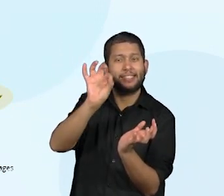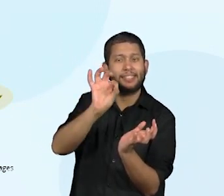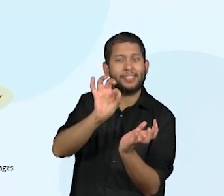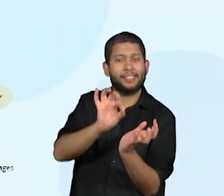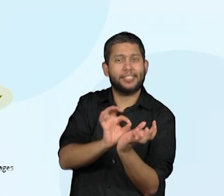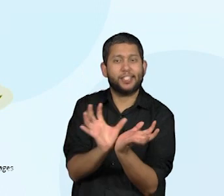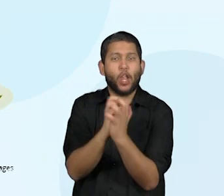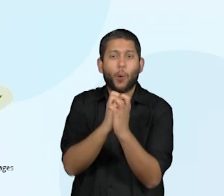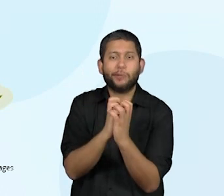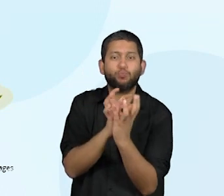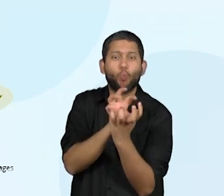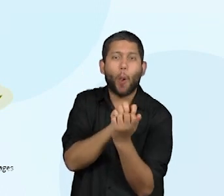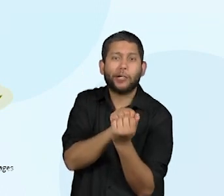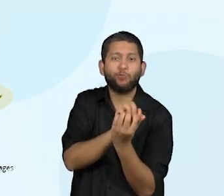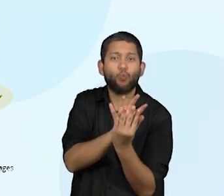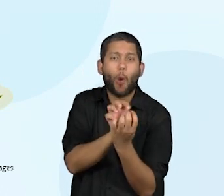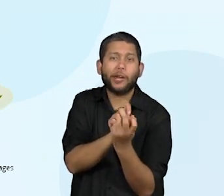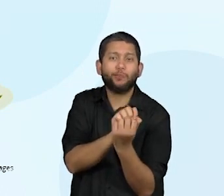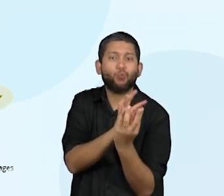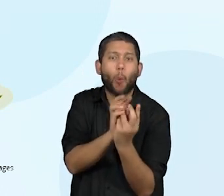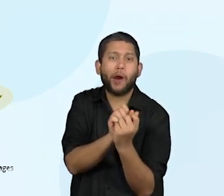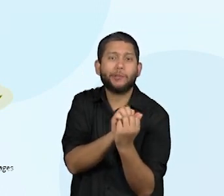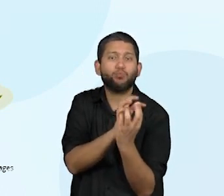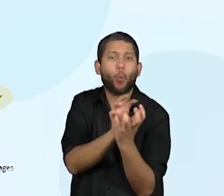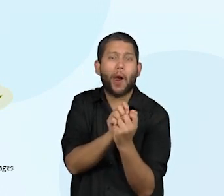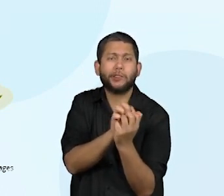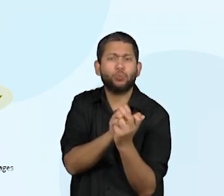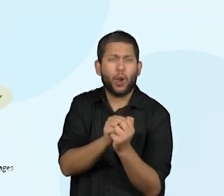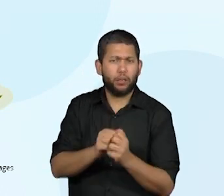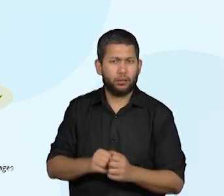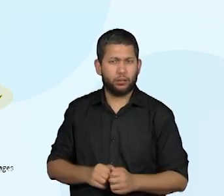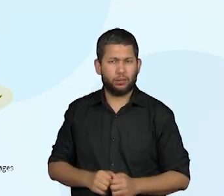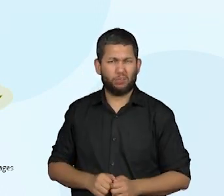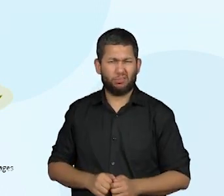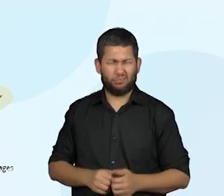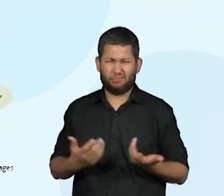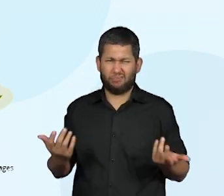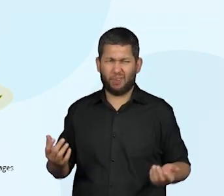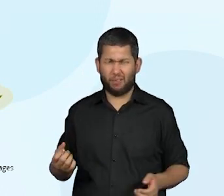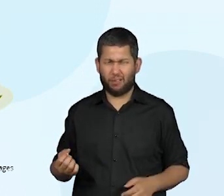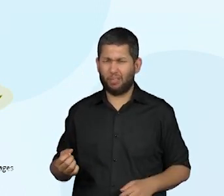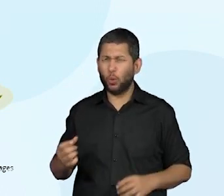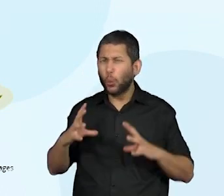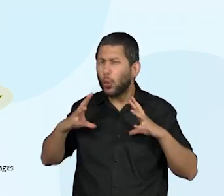língua, boquinha para comer?